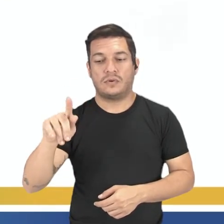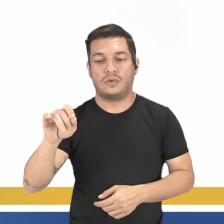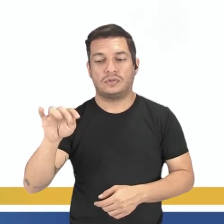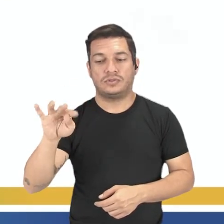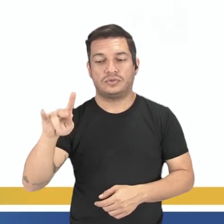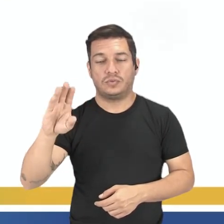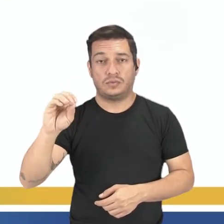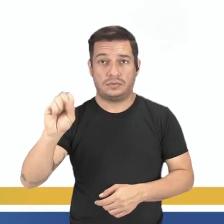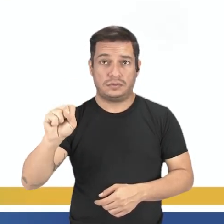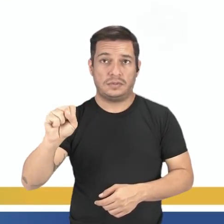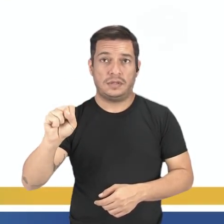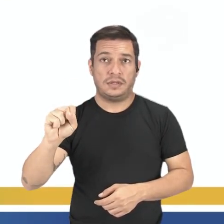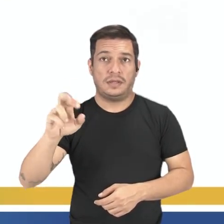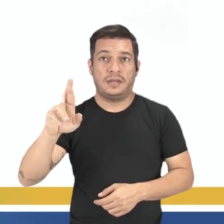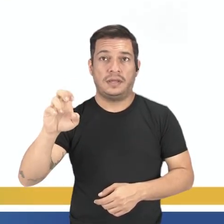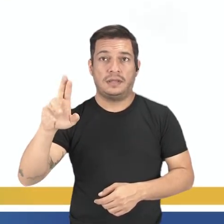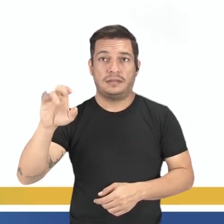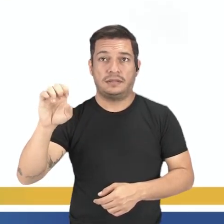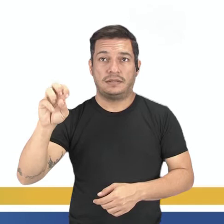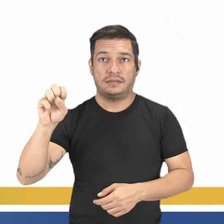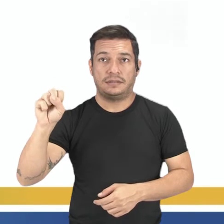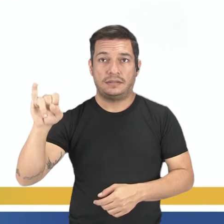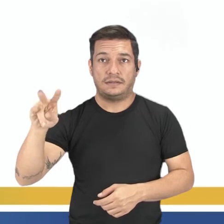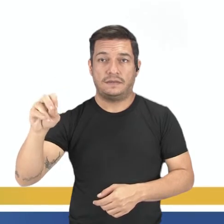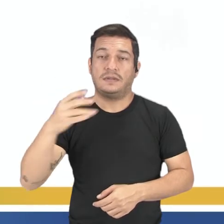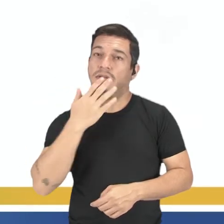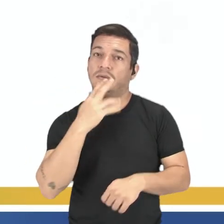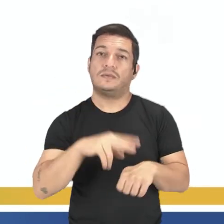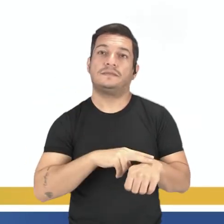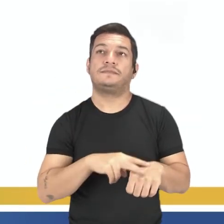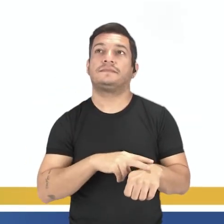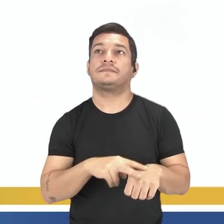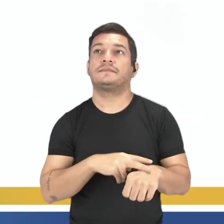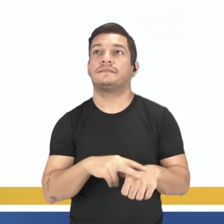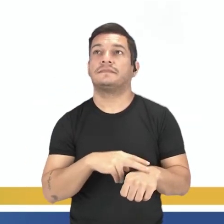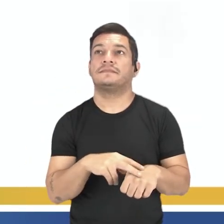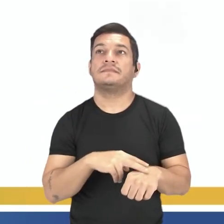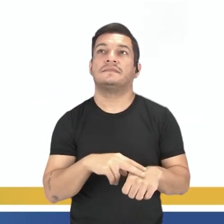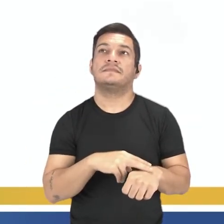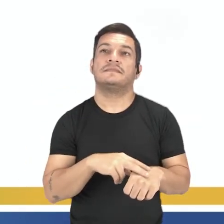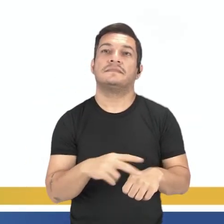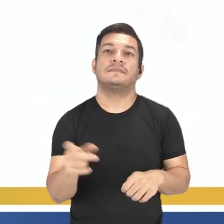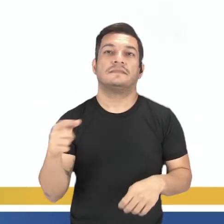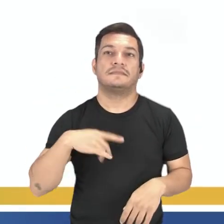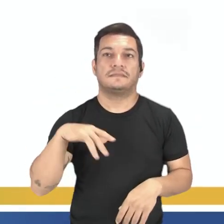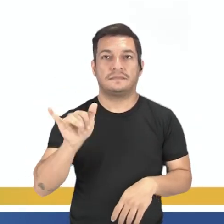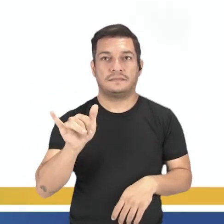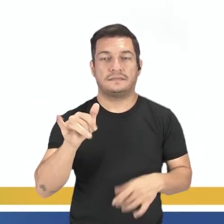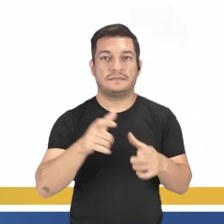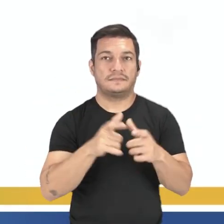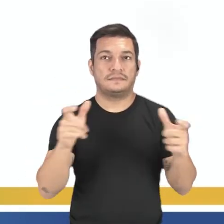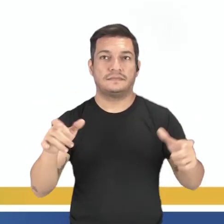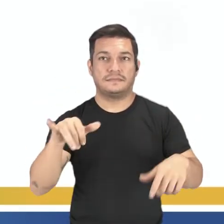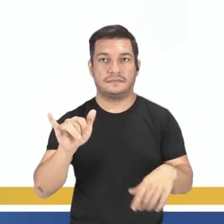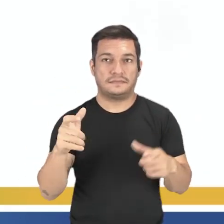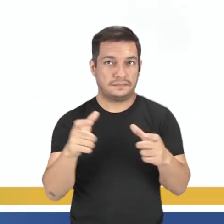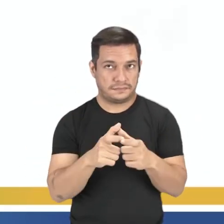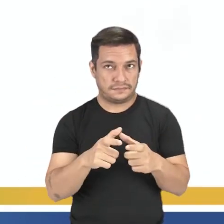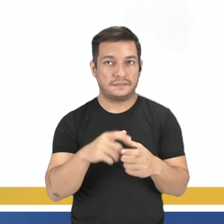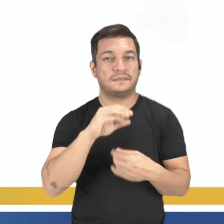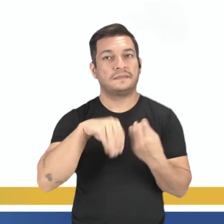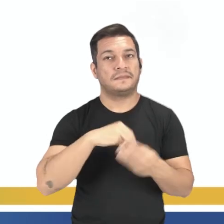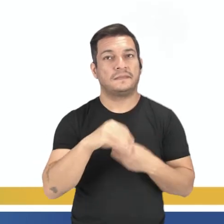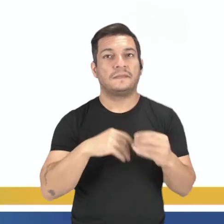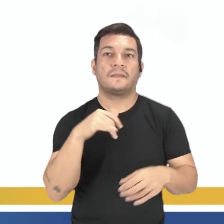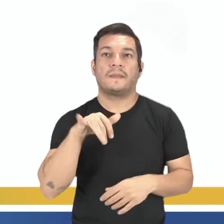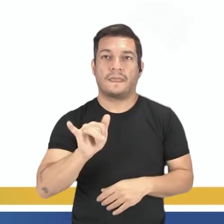homozigóticos recessivos, que eram a cor verde. Então eu tenho aí, ó, Yzão, Yzinho, cruzando com o